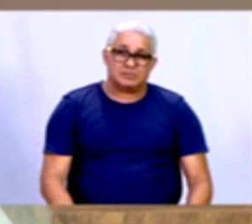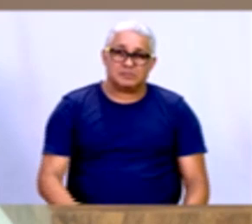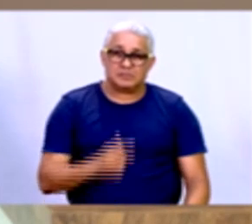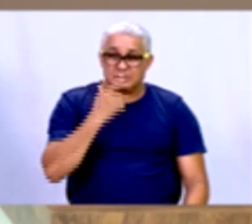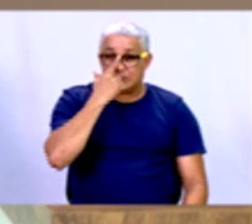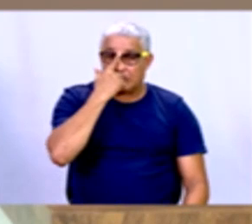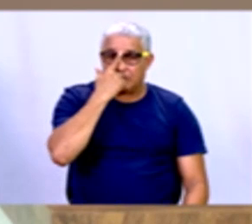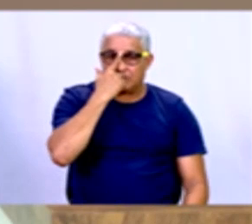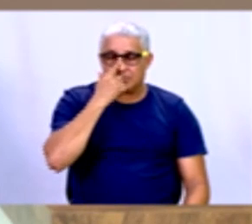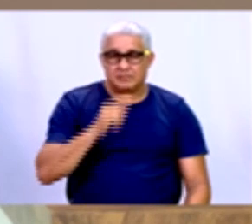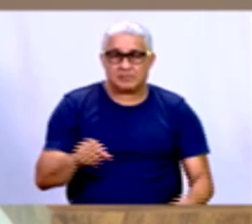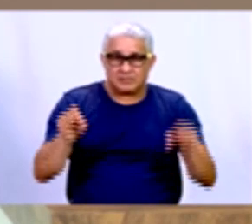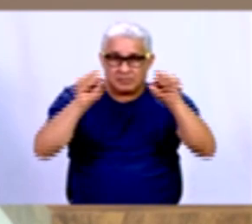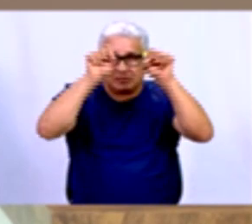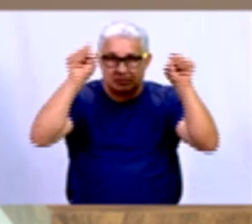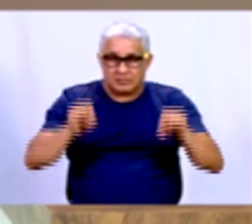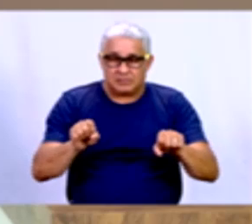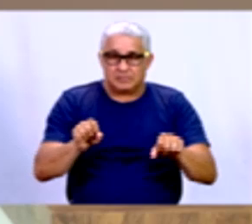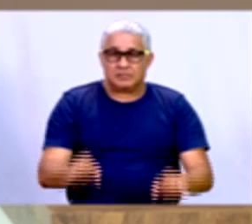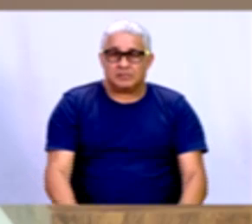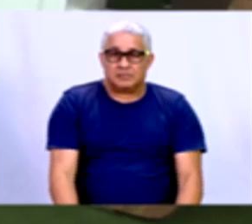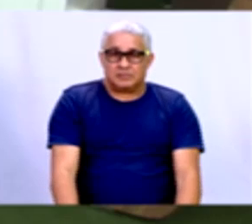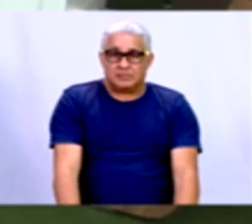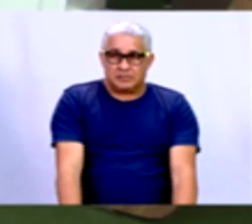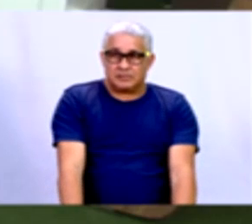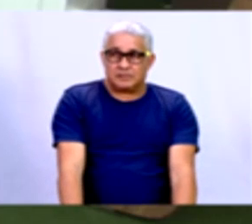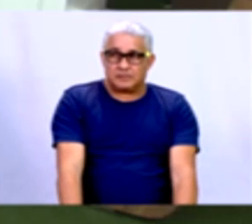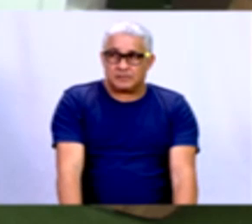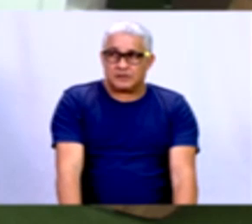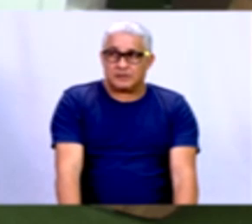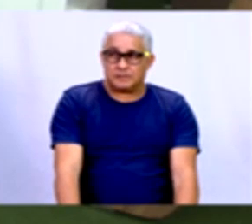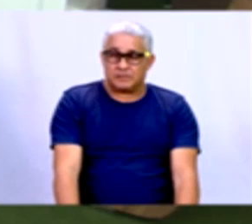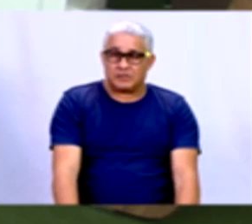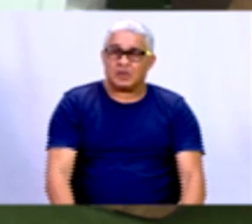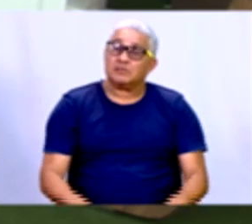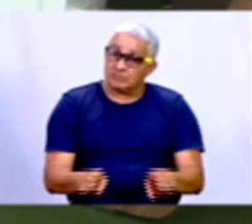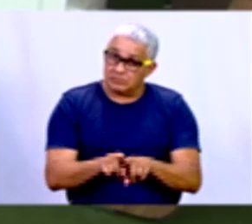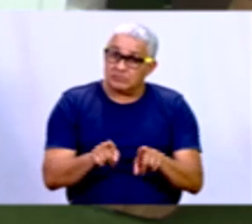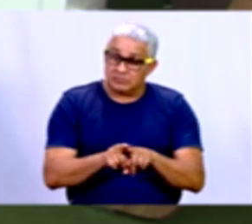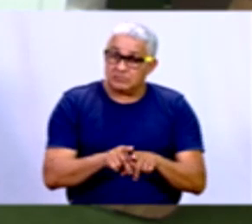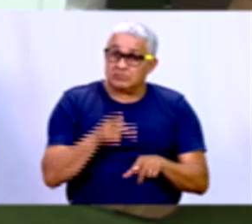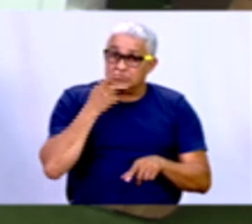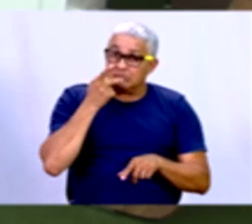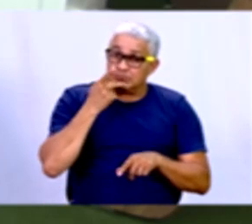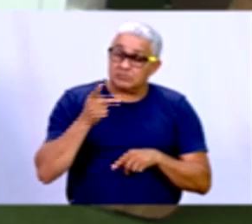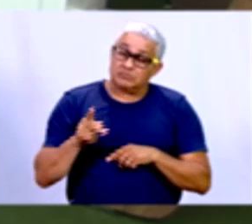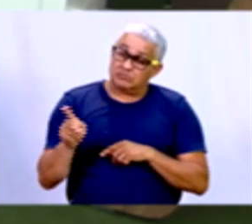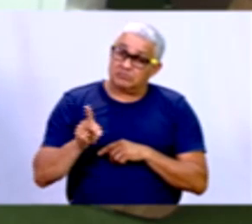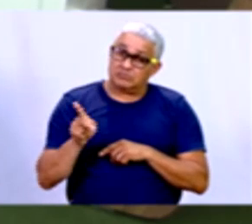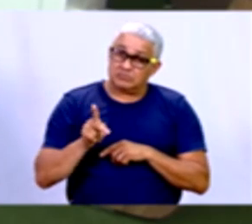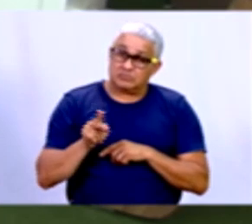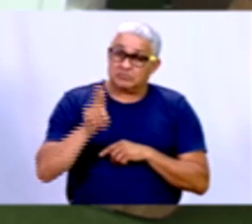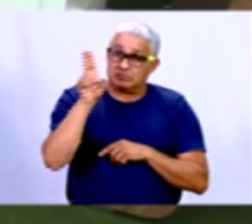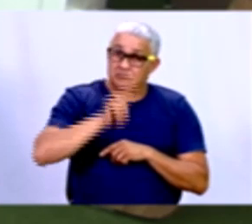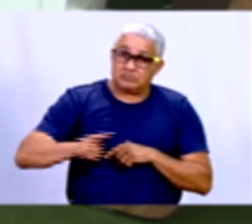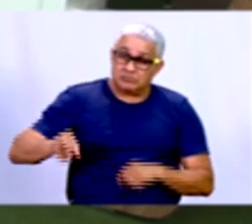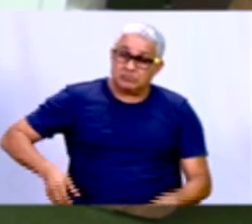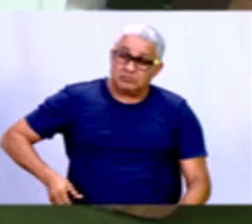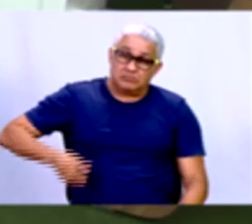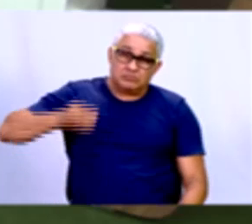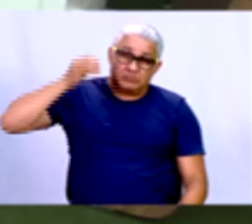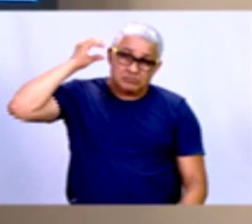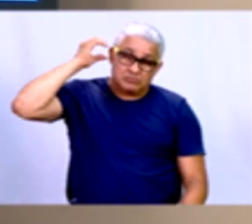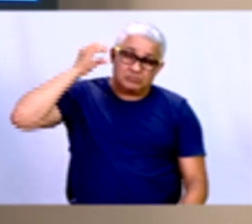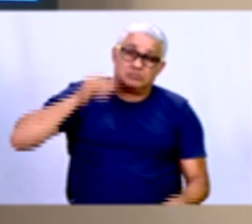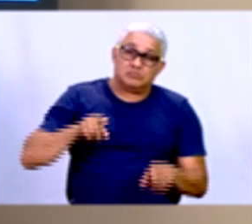com aquele sistema. E o professor Marcel agora destacou também uma coisa muito importante, que é com relação ao uso dos smartphones,